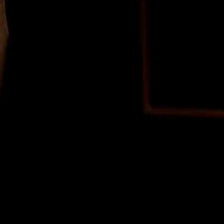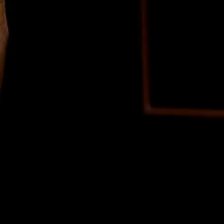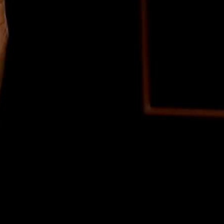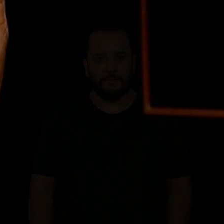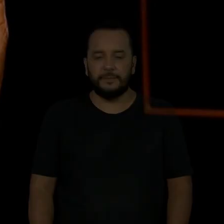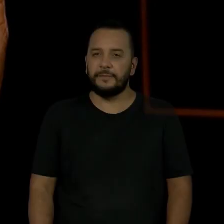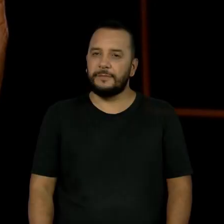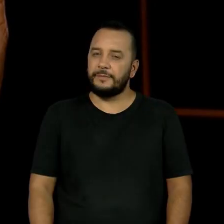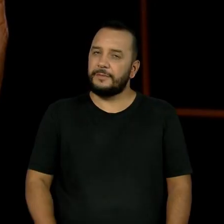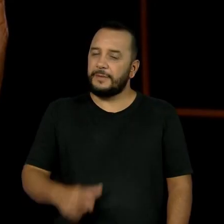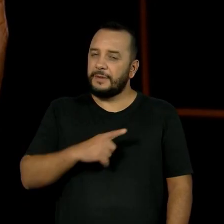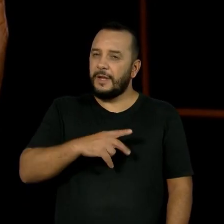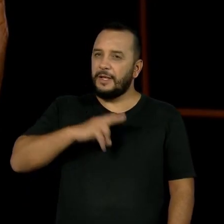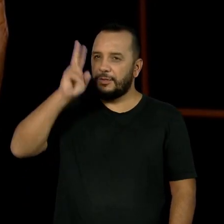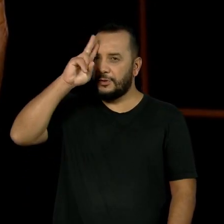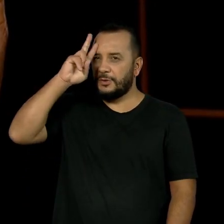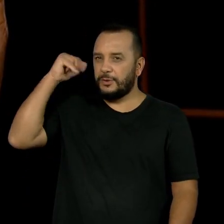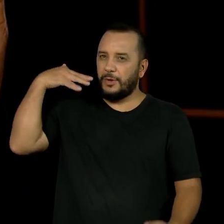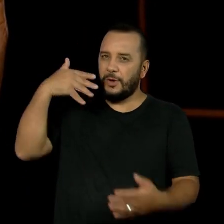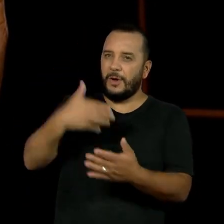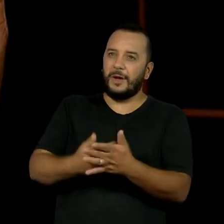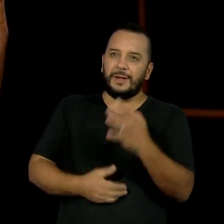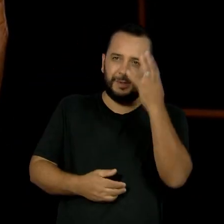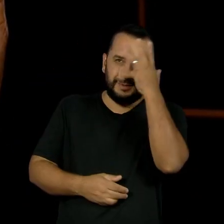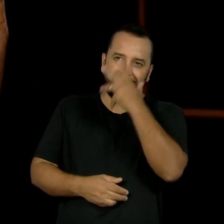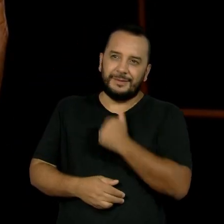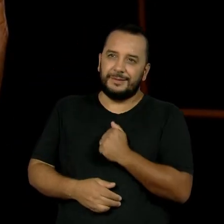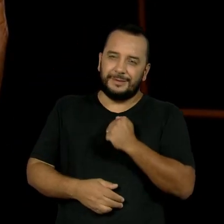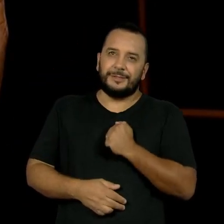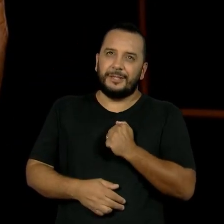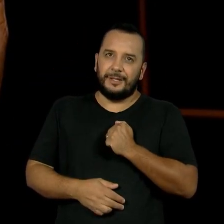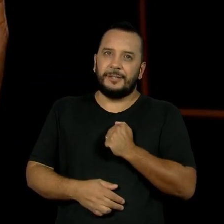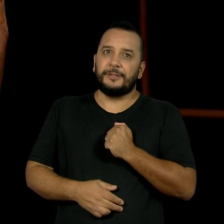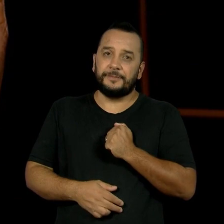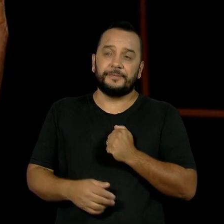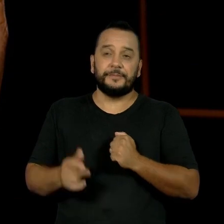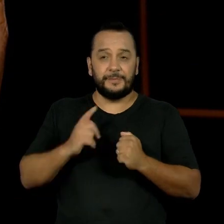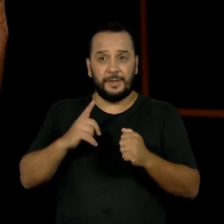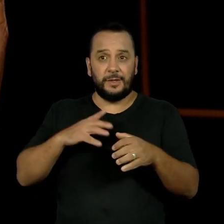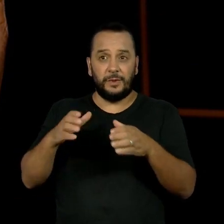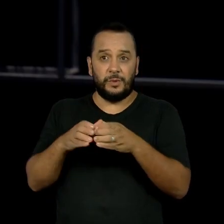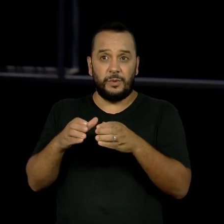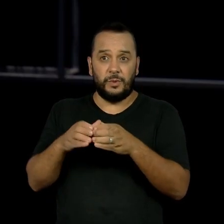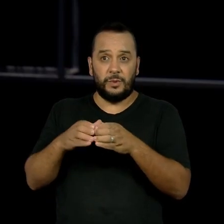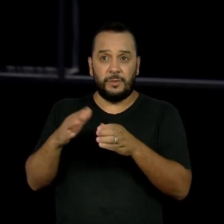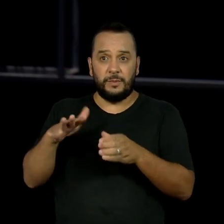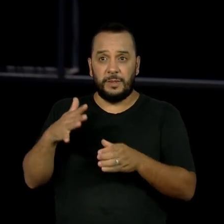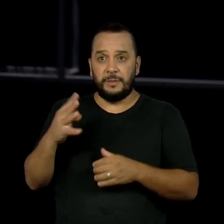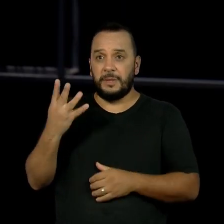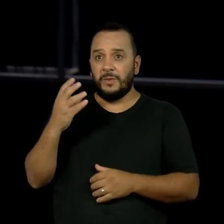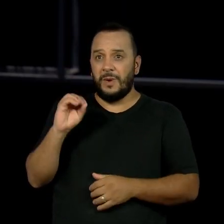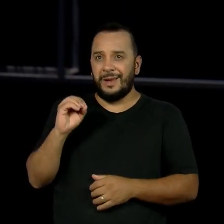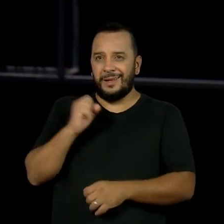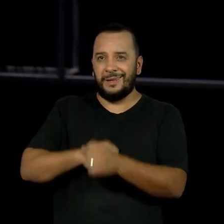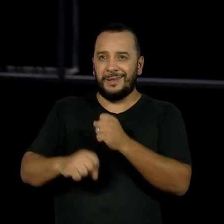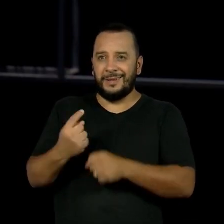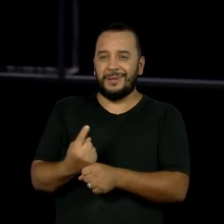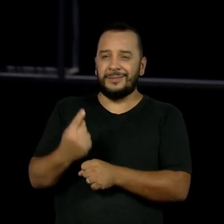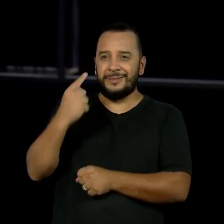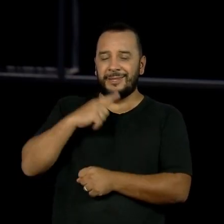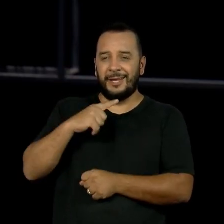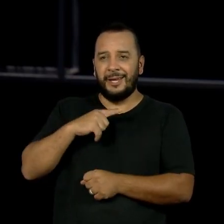E tem uma história linda, que eu escutei esse grupo há uns 40 anos, numa fitinha cassete que chegou até